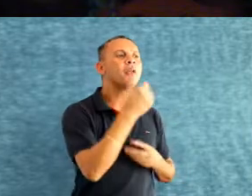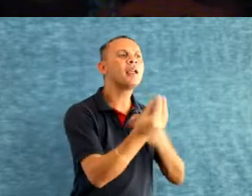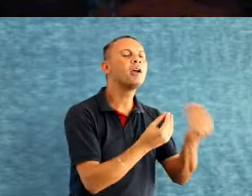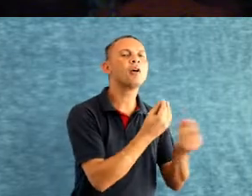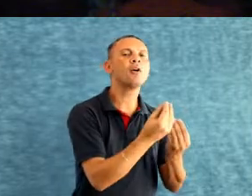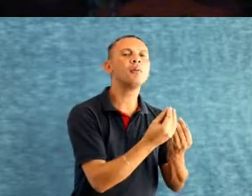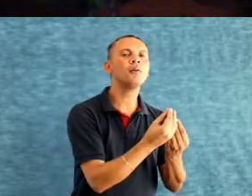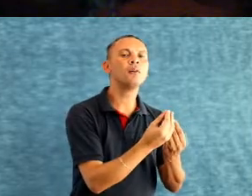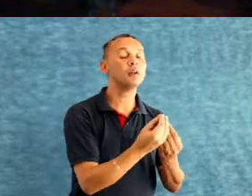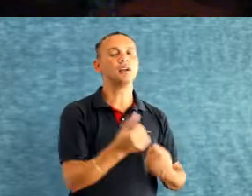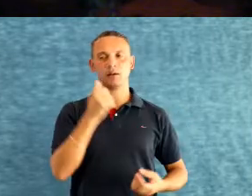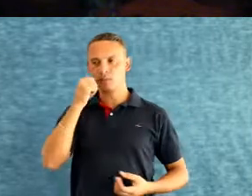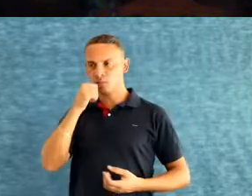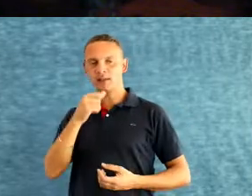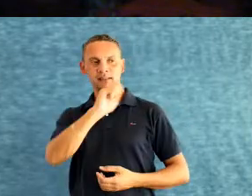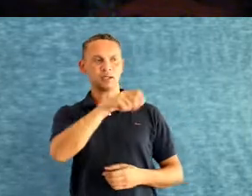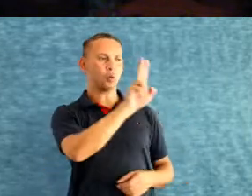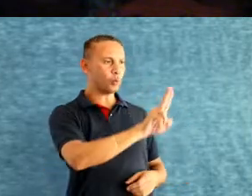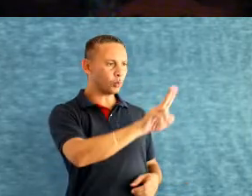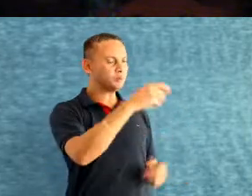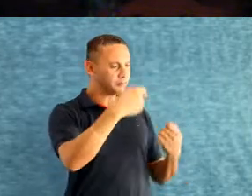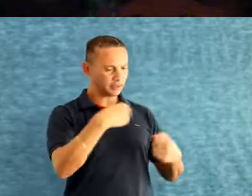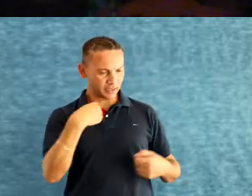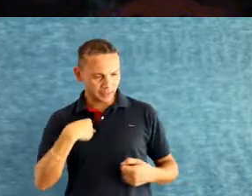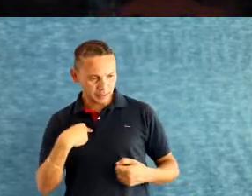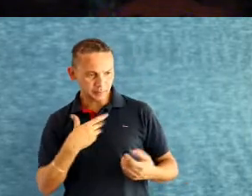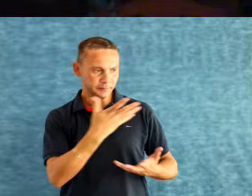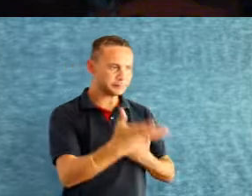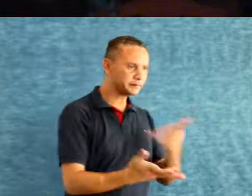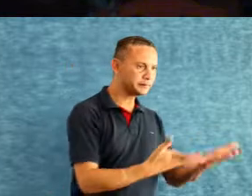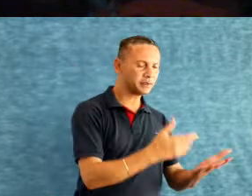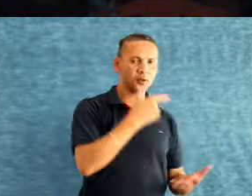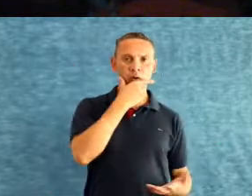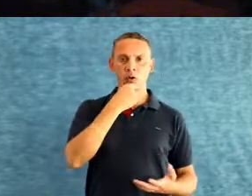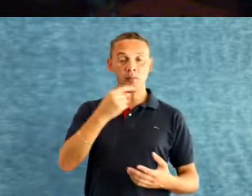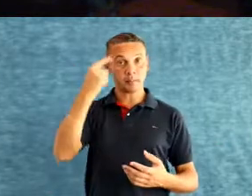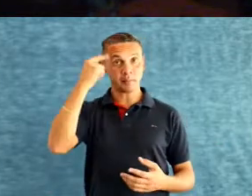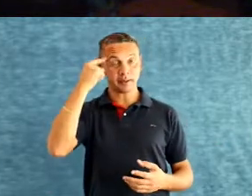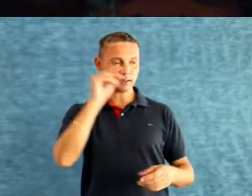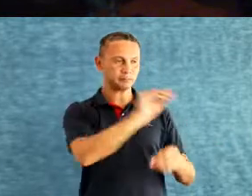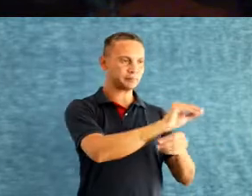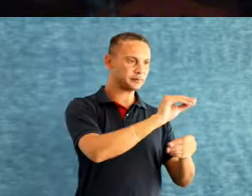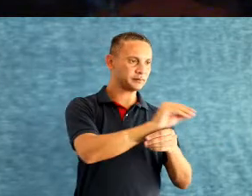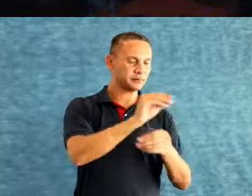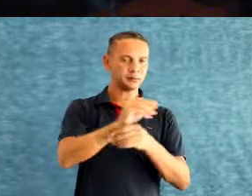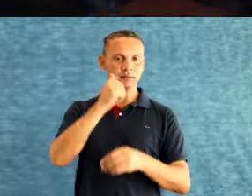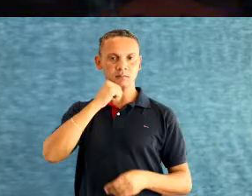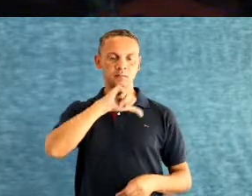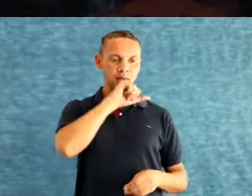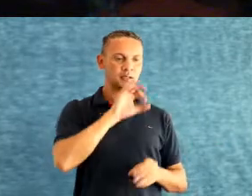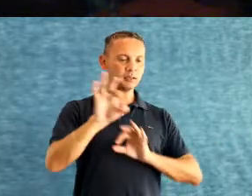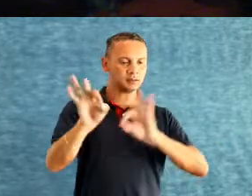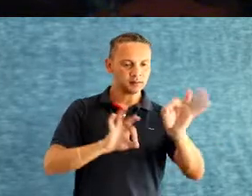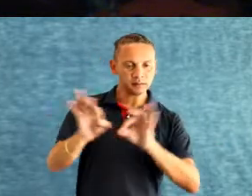uso, que não somos próprias, senão para procriar e nutrir nossos filhos na infância, reger uma casa,